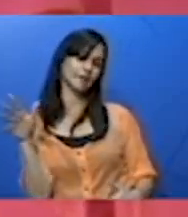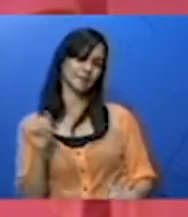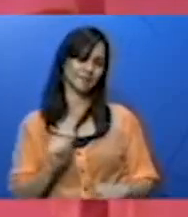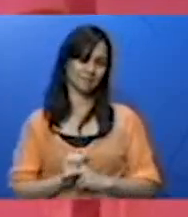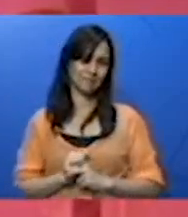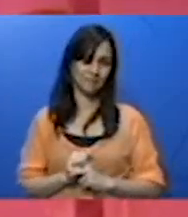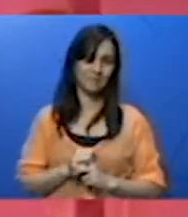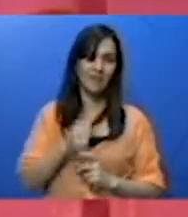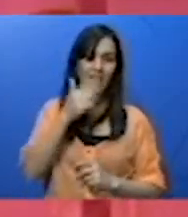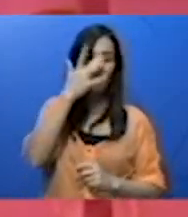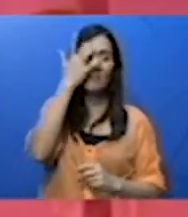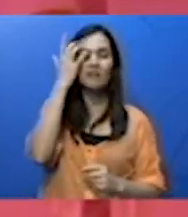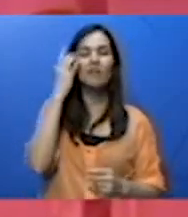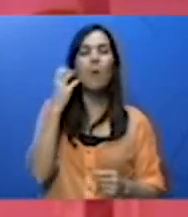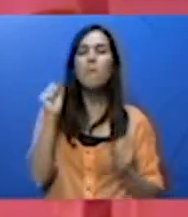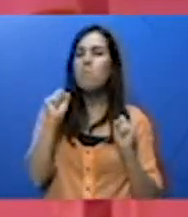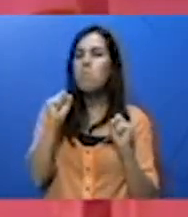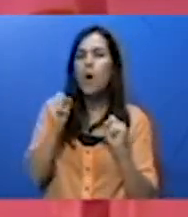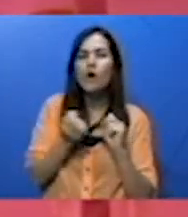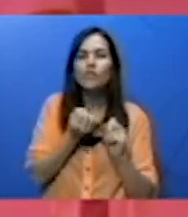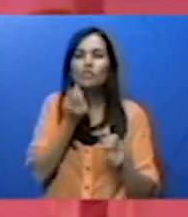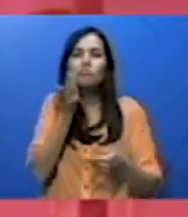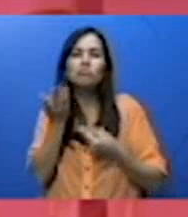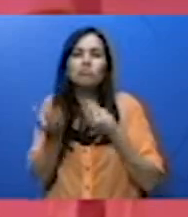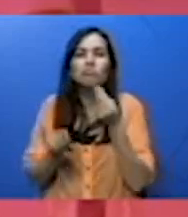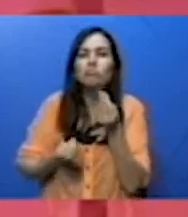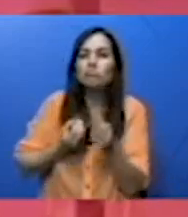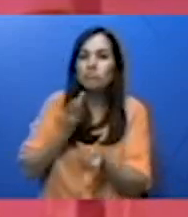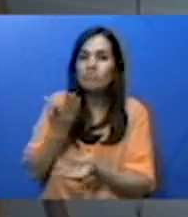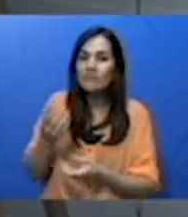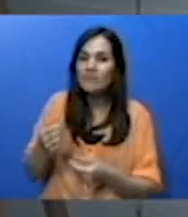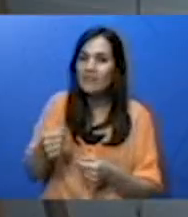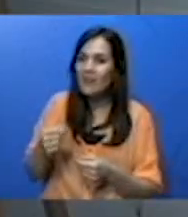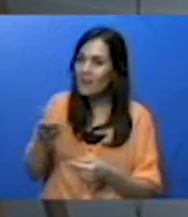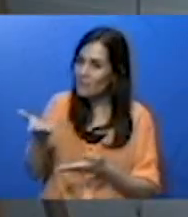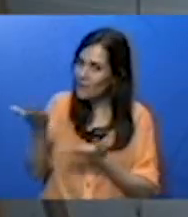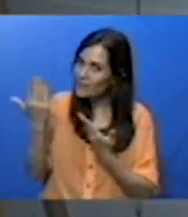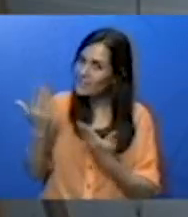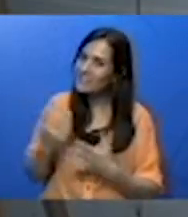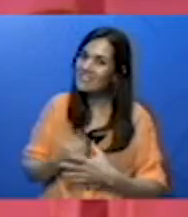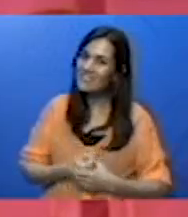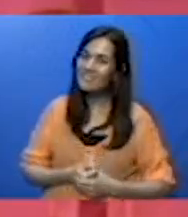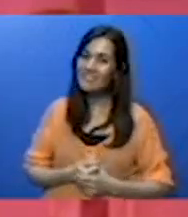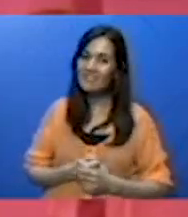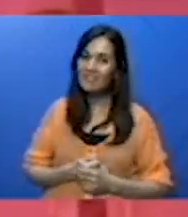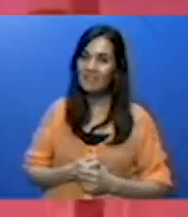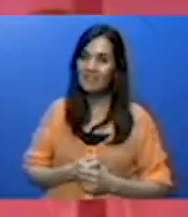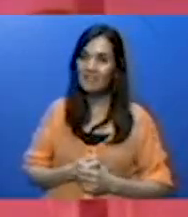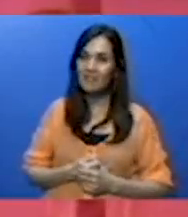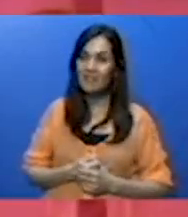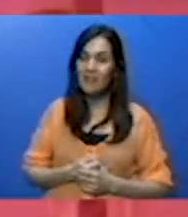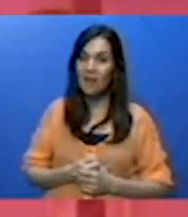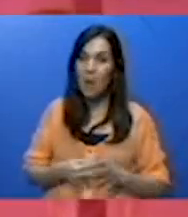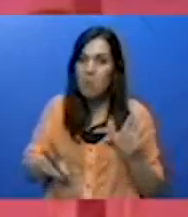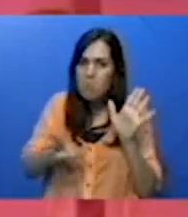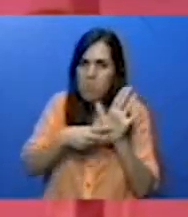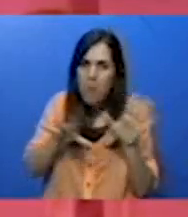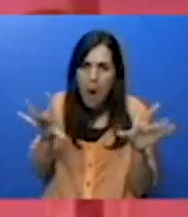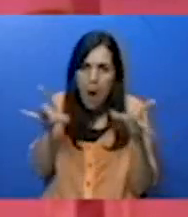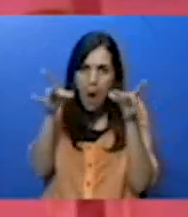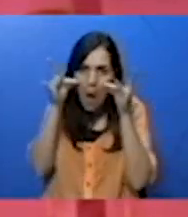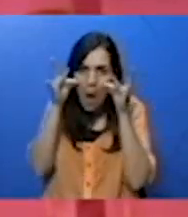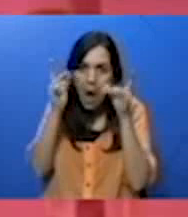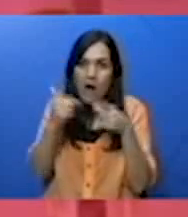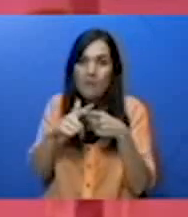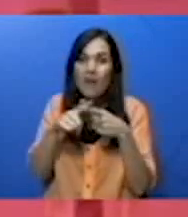Então, recita pra gente, Clarinha, criança. Oh, presta atenção no poema da Clarinha. Meninos, prestem atenção que eu vou